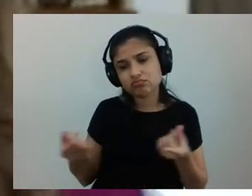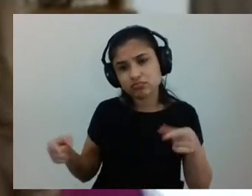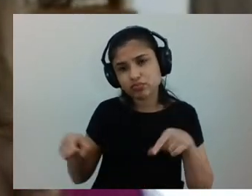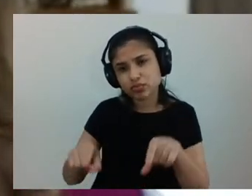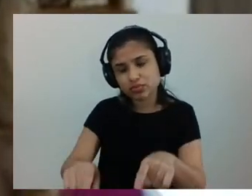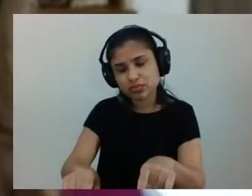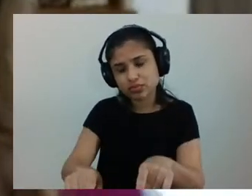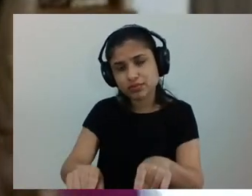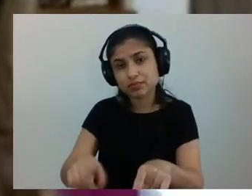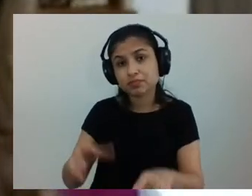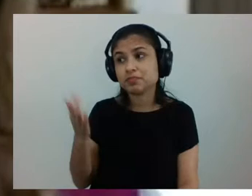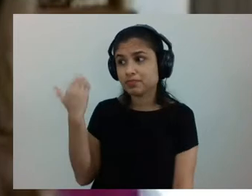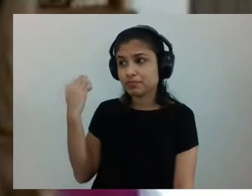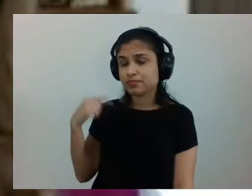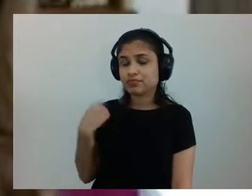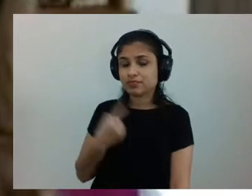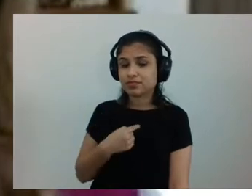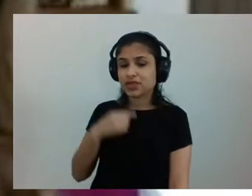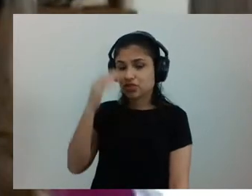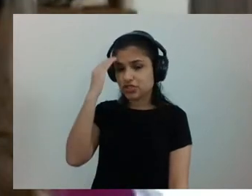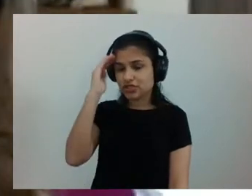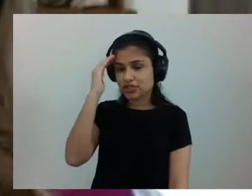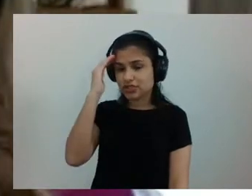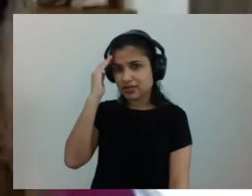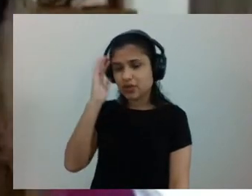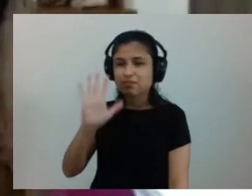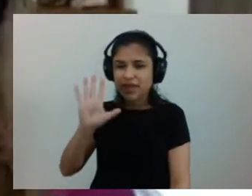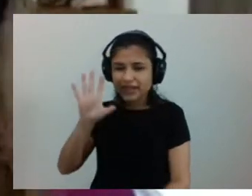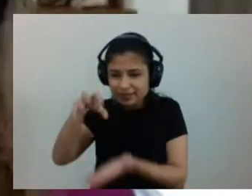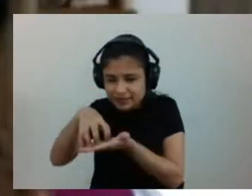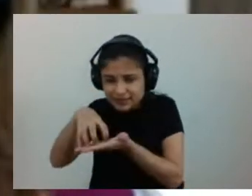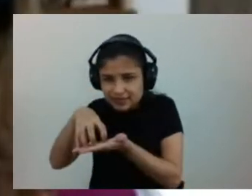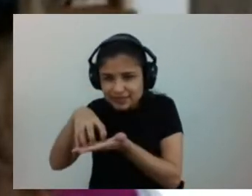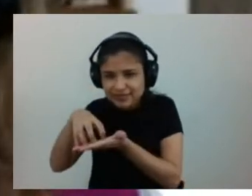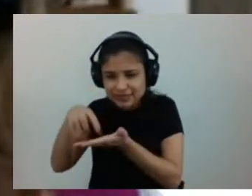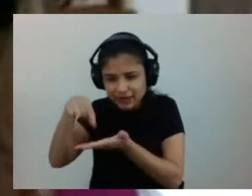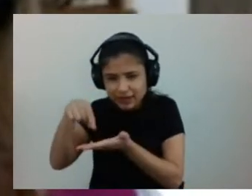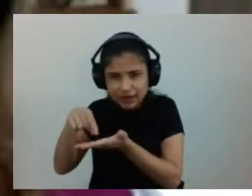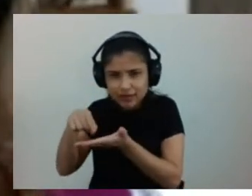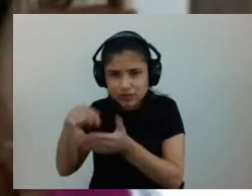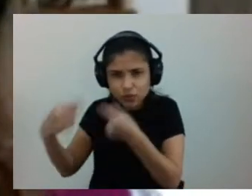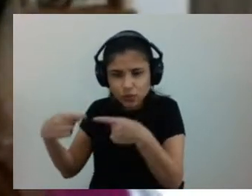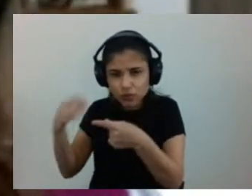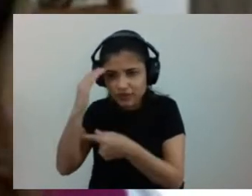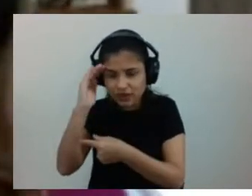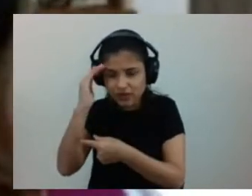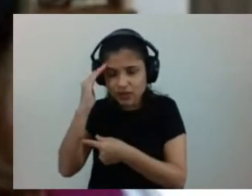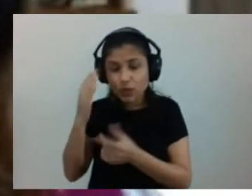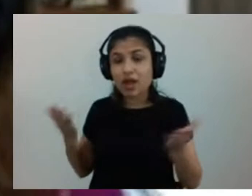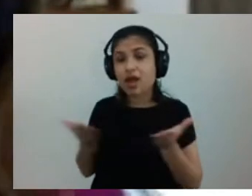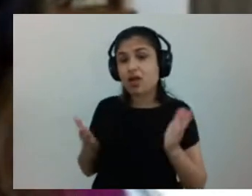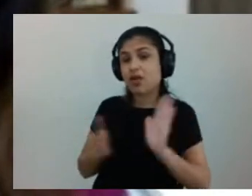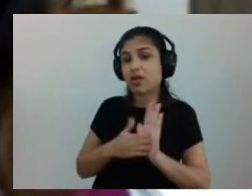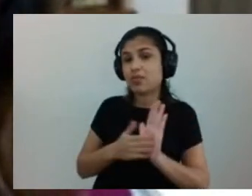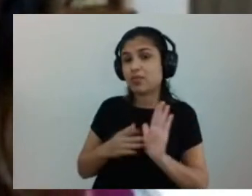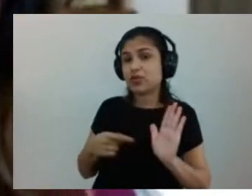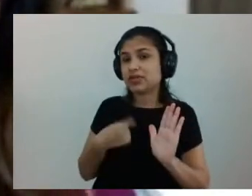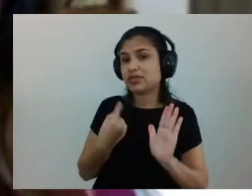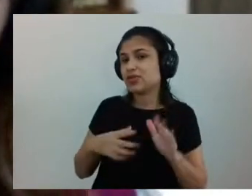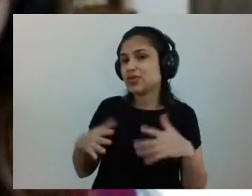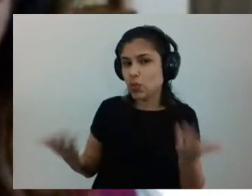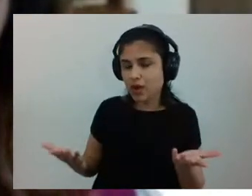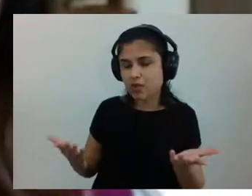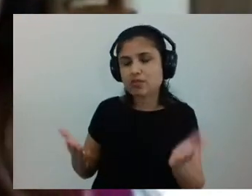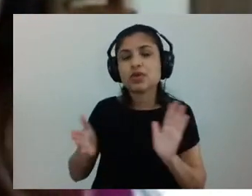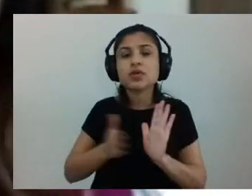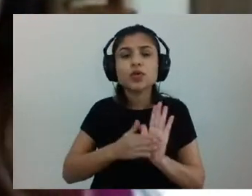um entendimento que ficou restrito ao centro, mas agora, qual é a nossa proposta, Carla? A gente está propondo